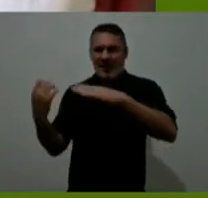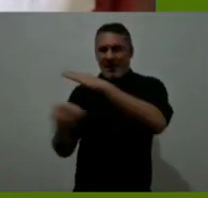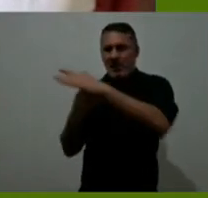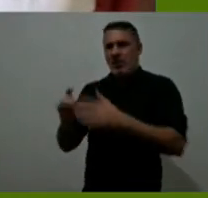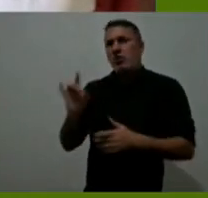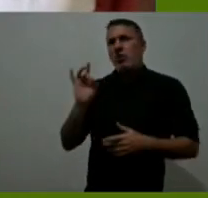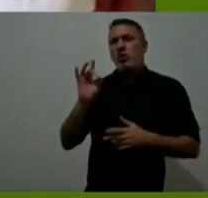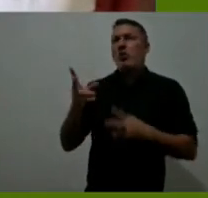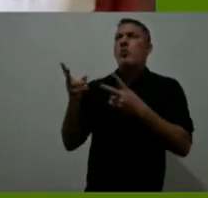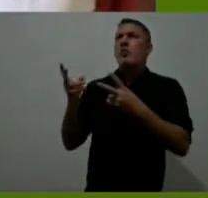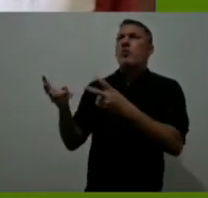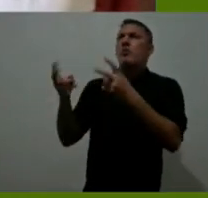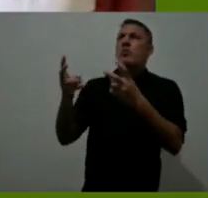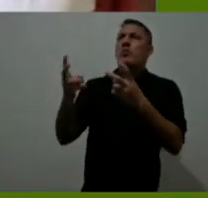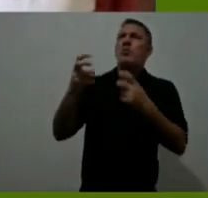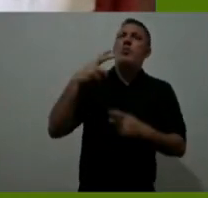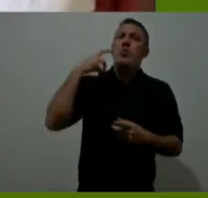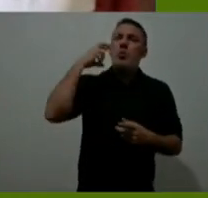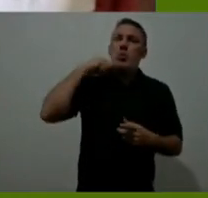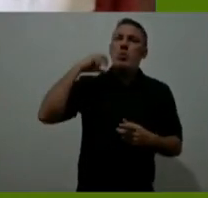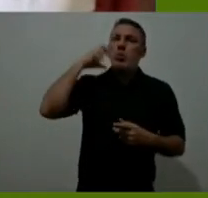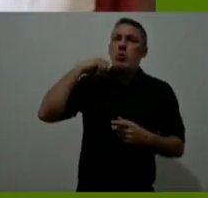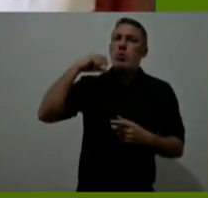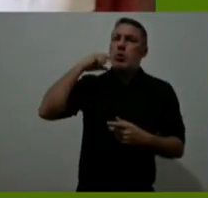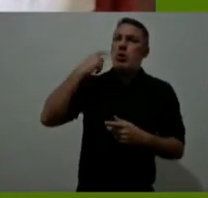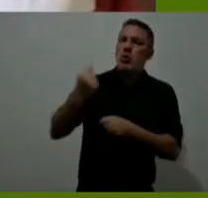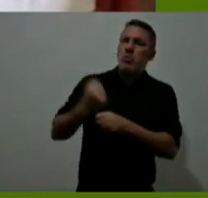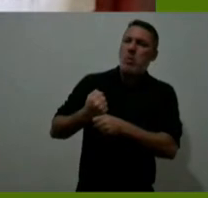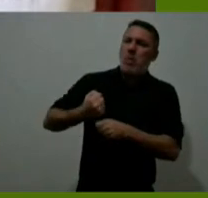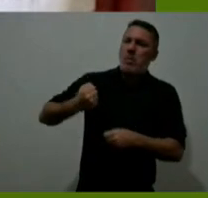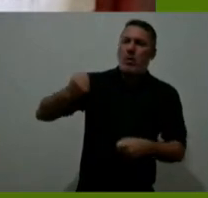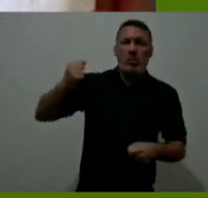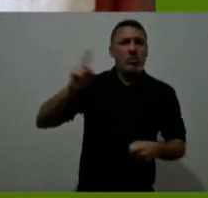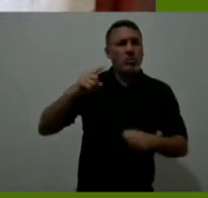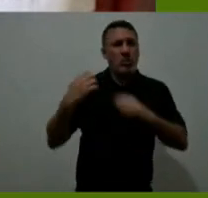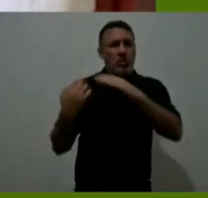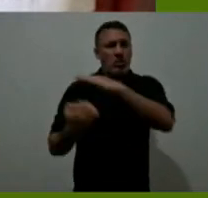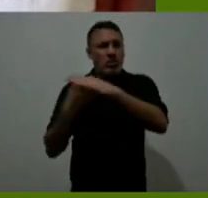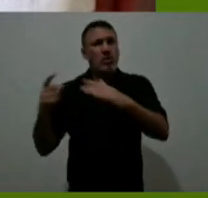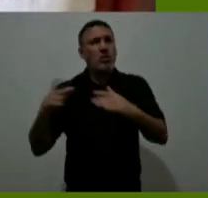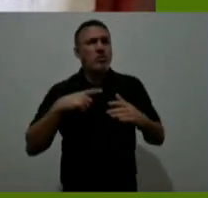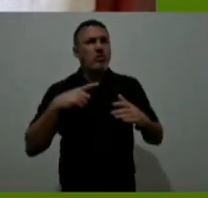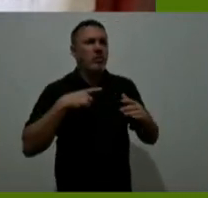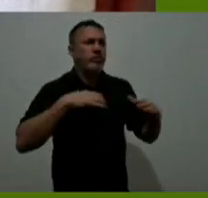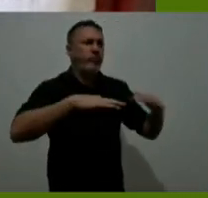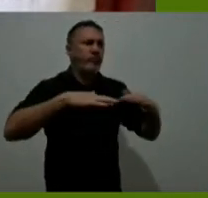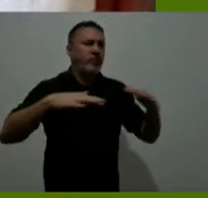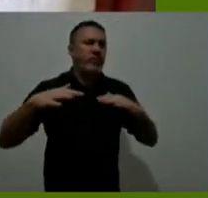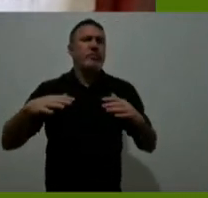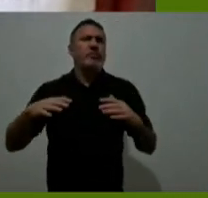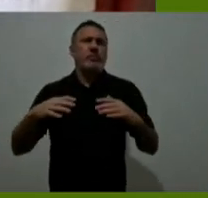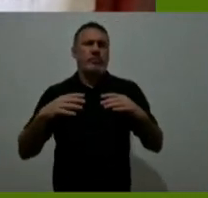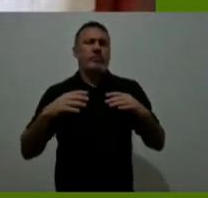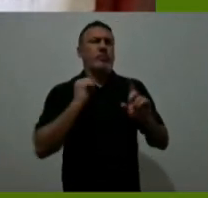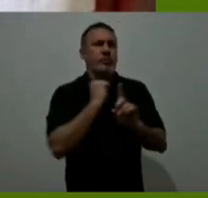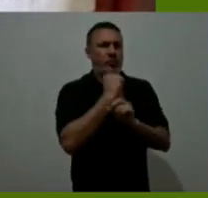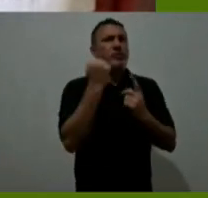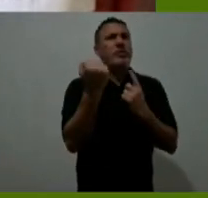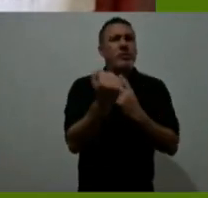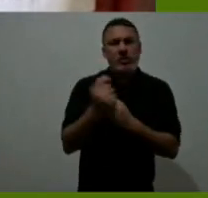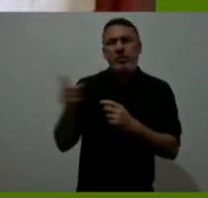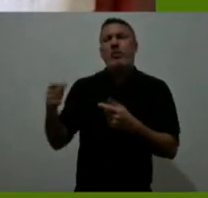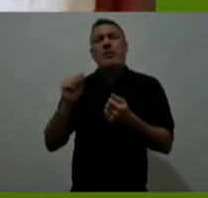uma grande parte, a parte dinâmica das sociedades. Então, hoje, elas têm que se adaptar, elas têm que